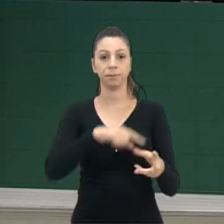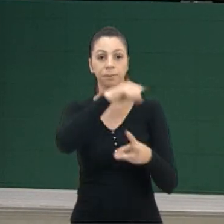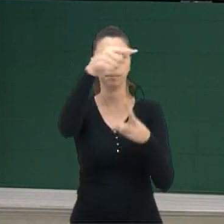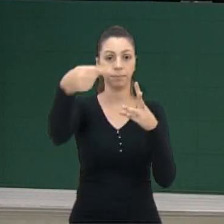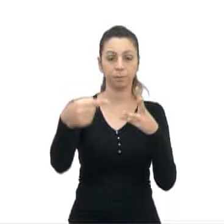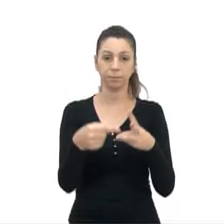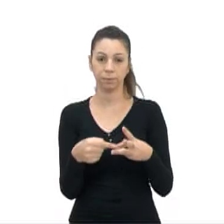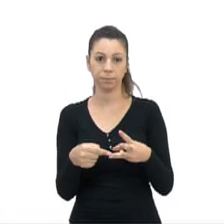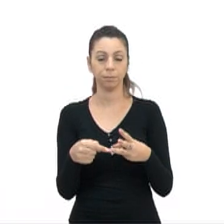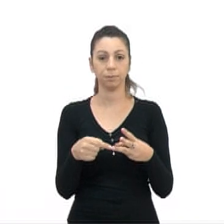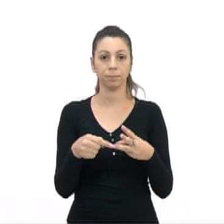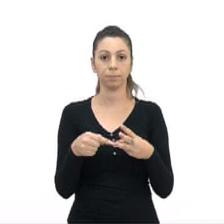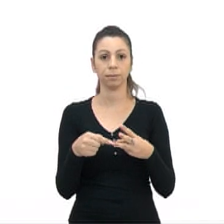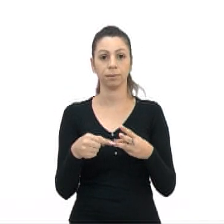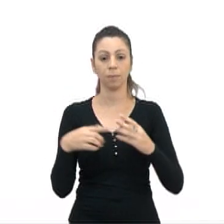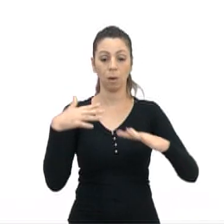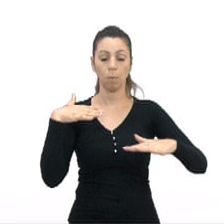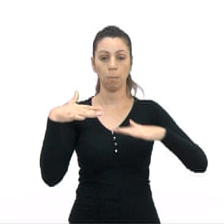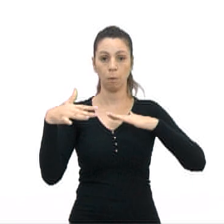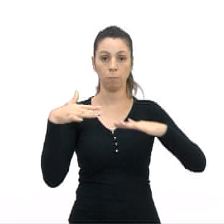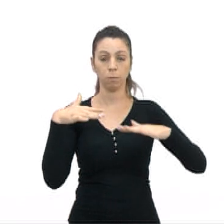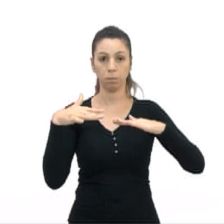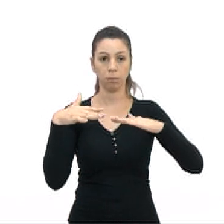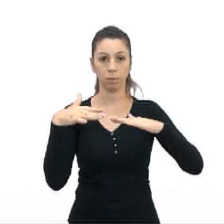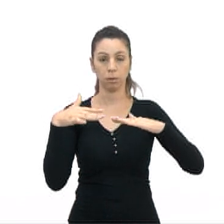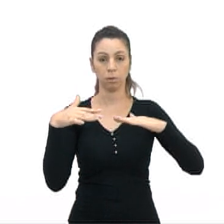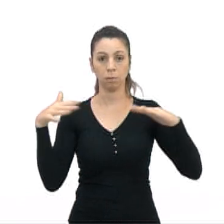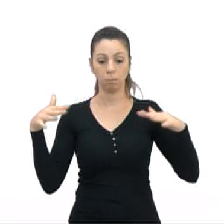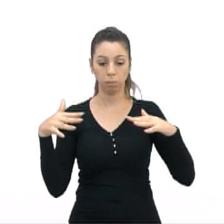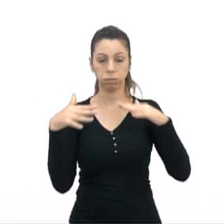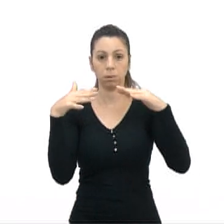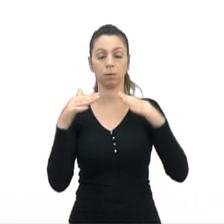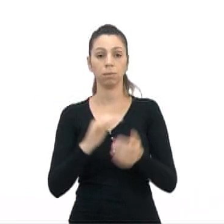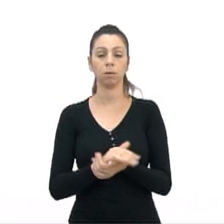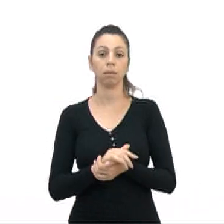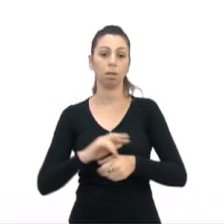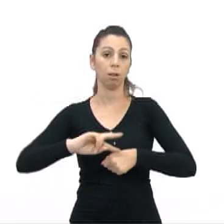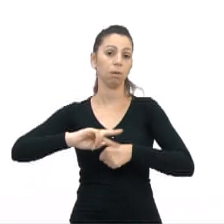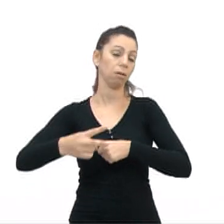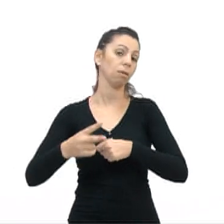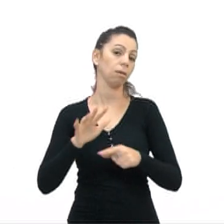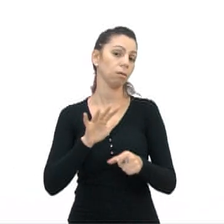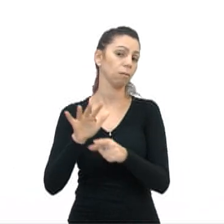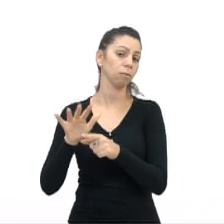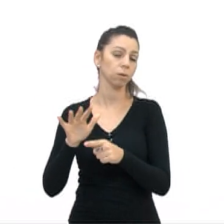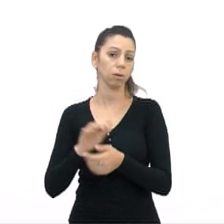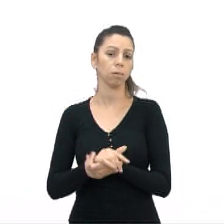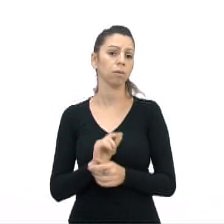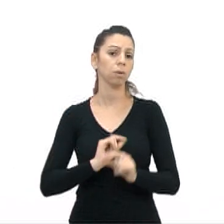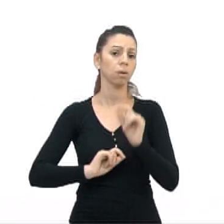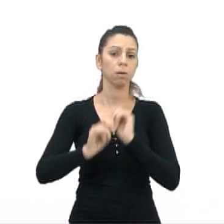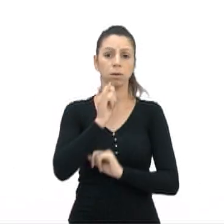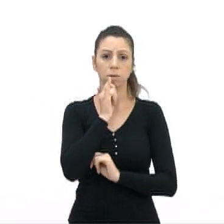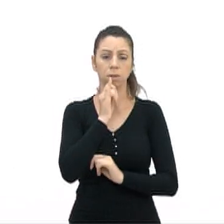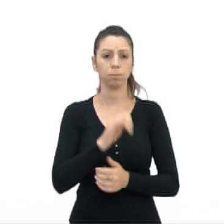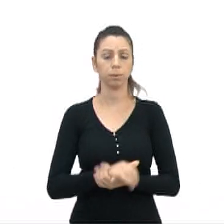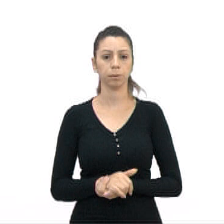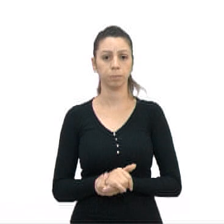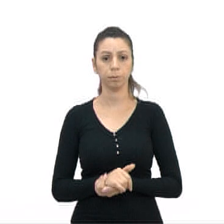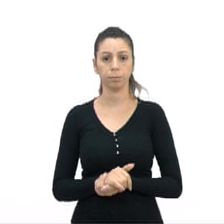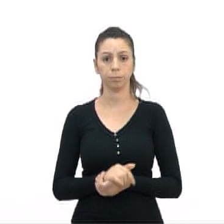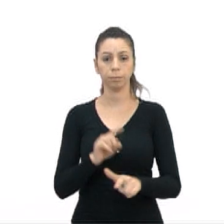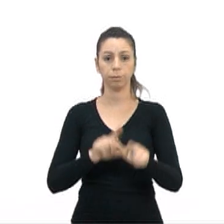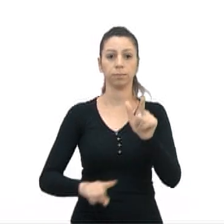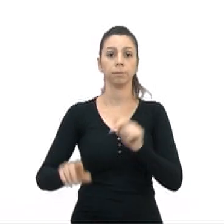3. Os movimentos das placas tectônicas resultam várias consequências. Exemplo. Letra